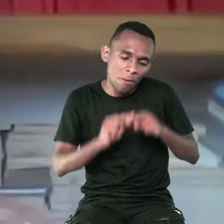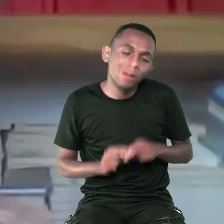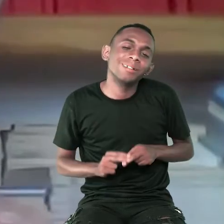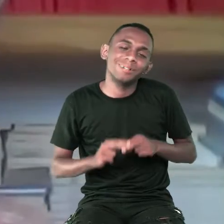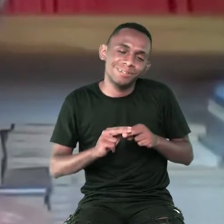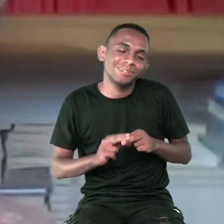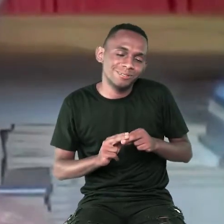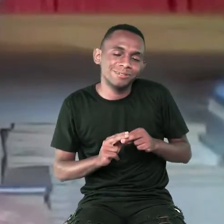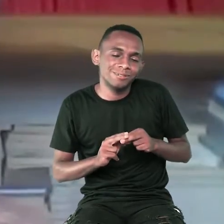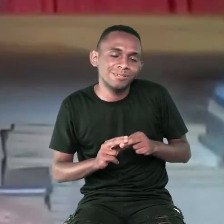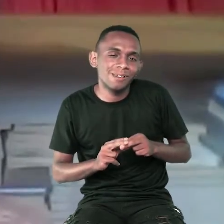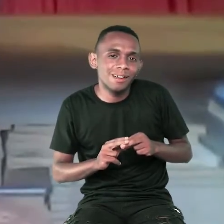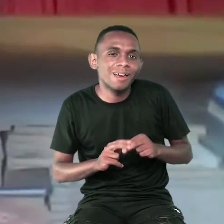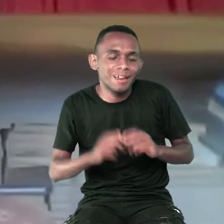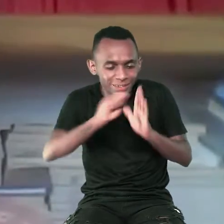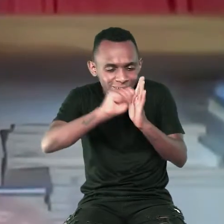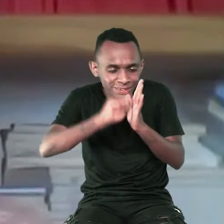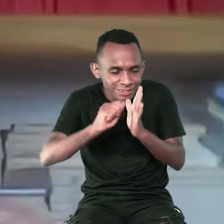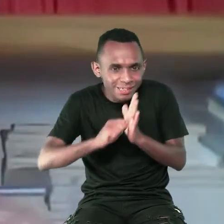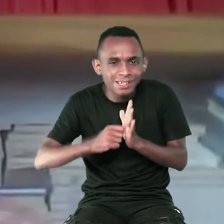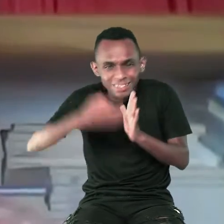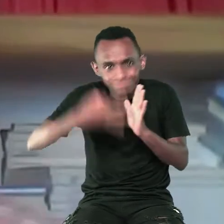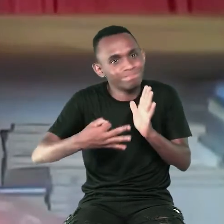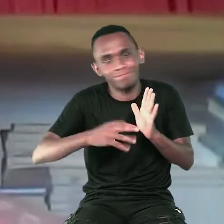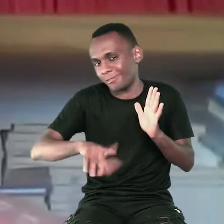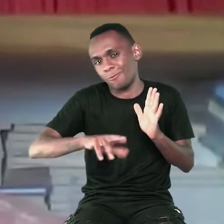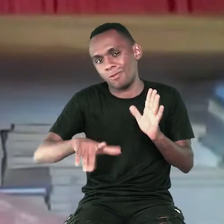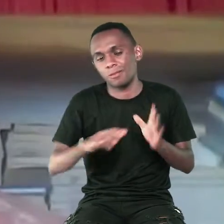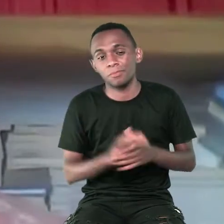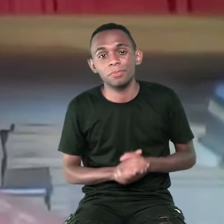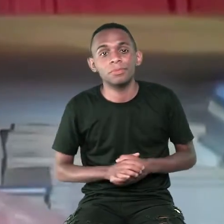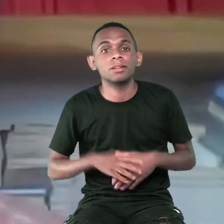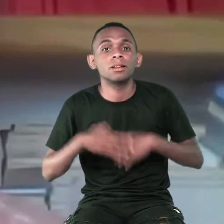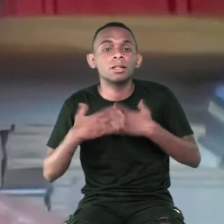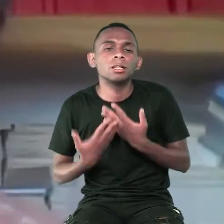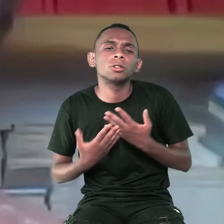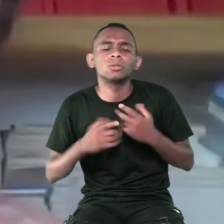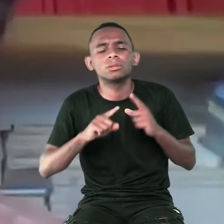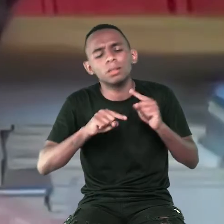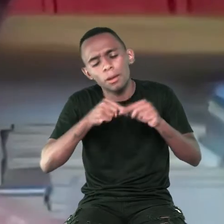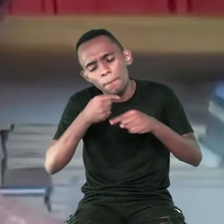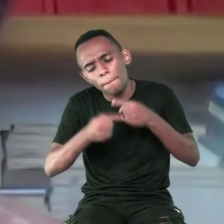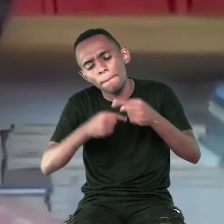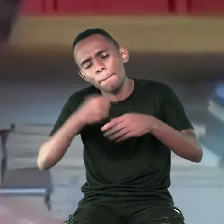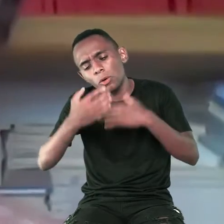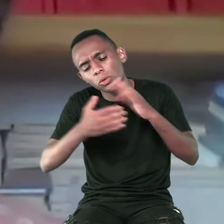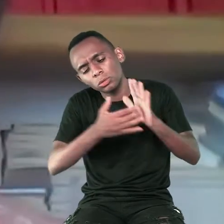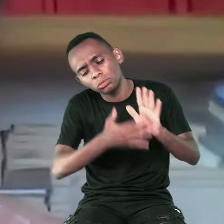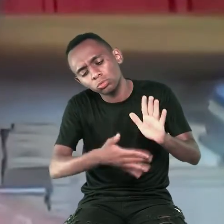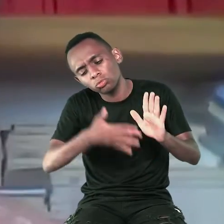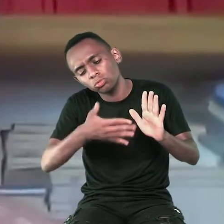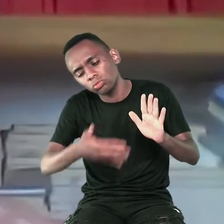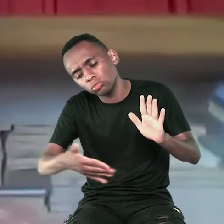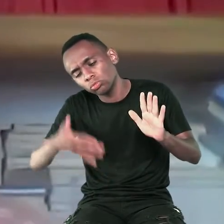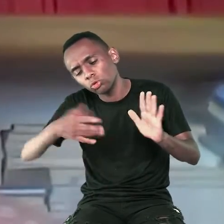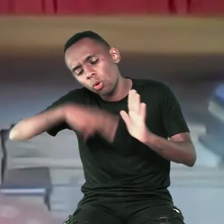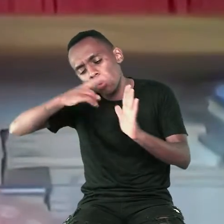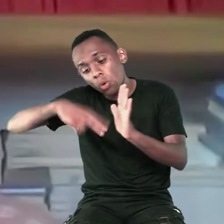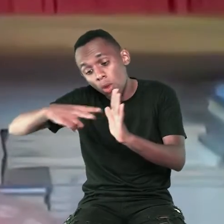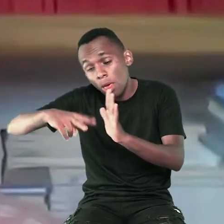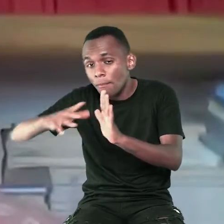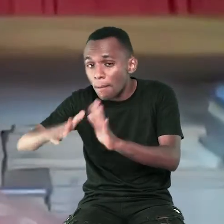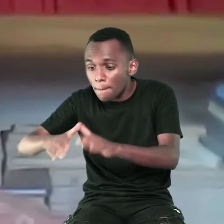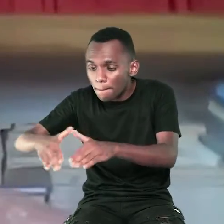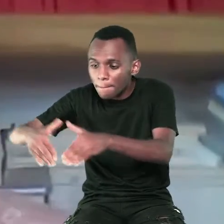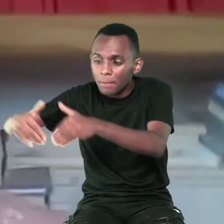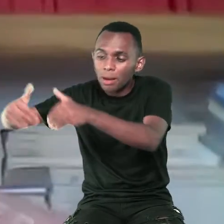meio coloquial, meio, né, na oralidade. E com o tempo, assim, com o passar do livro, mais no final, isso melhora um